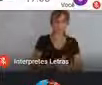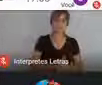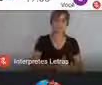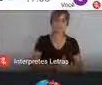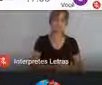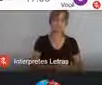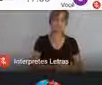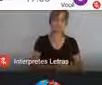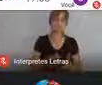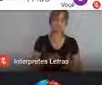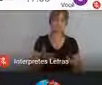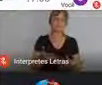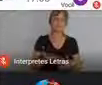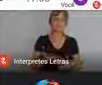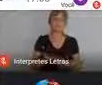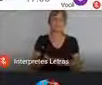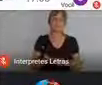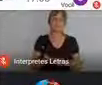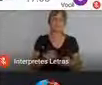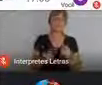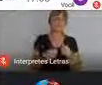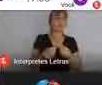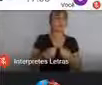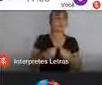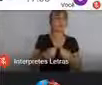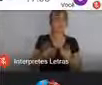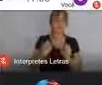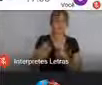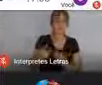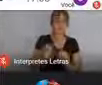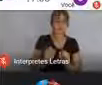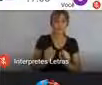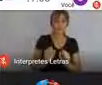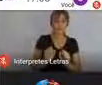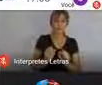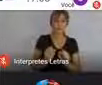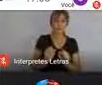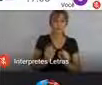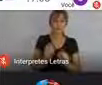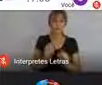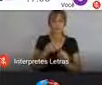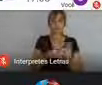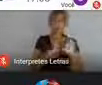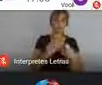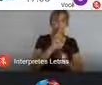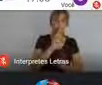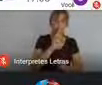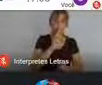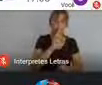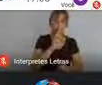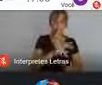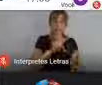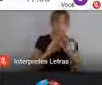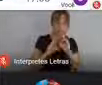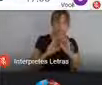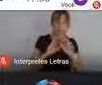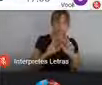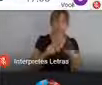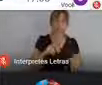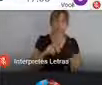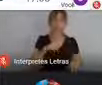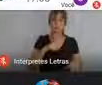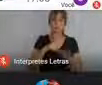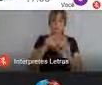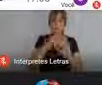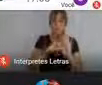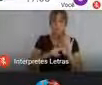A análise do professor nos mostra, como podemos constatar nos resultados acima, a variante redemoinho constitui a norma da região